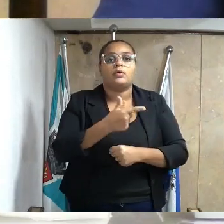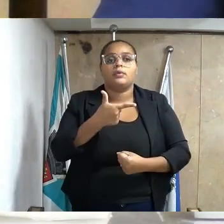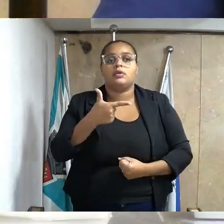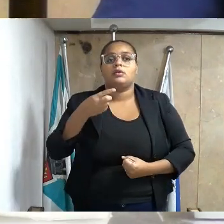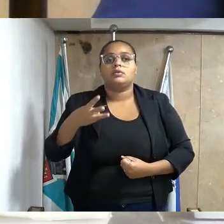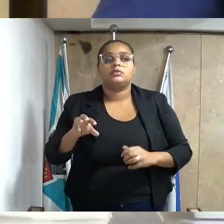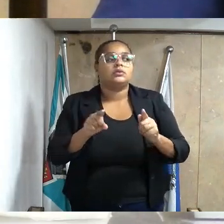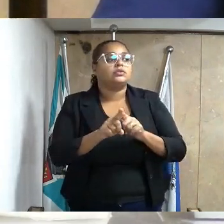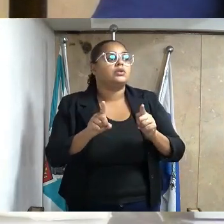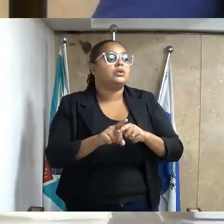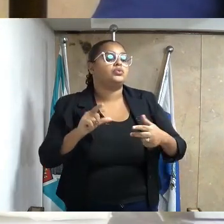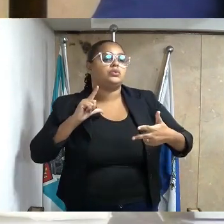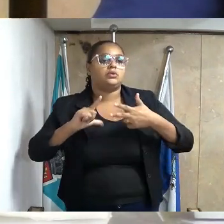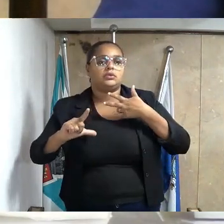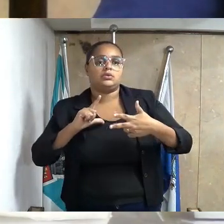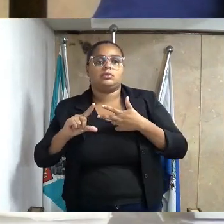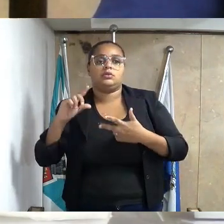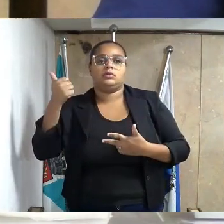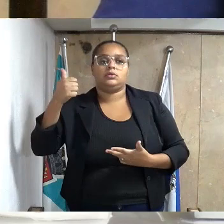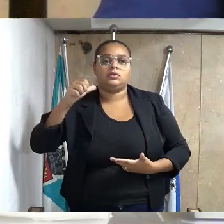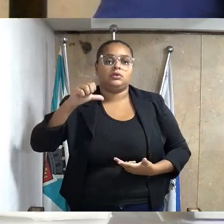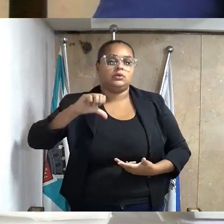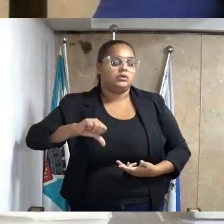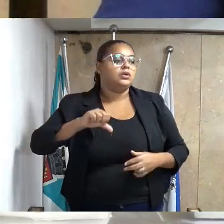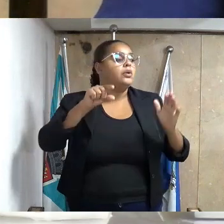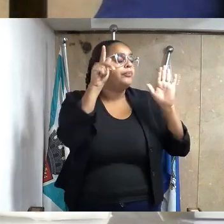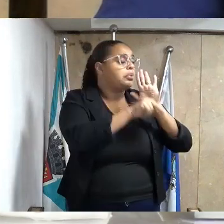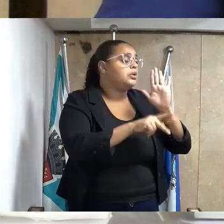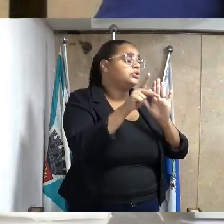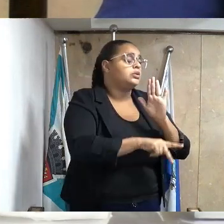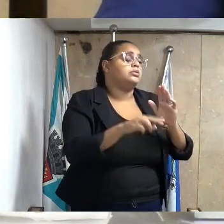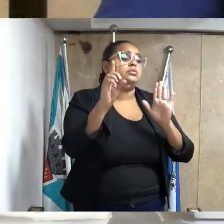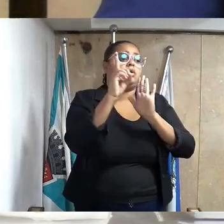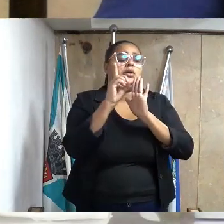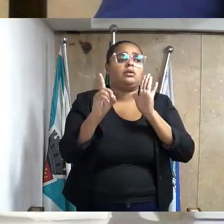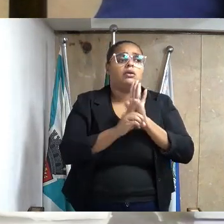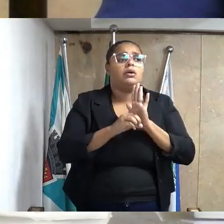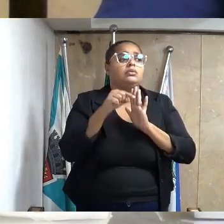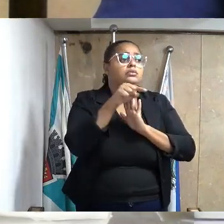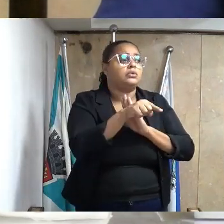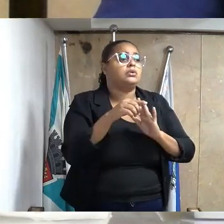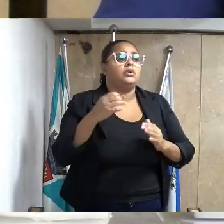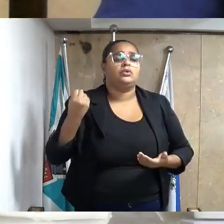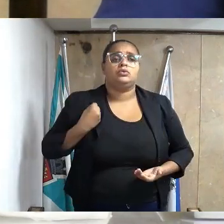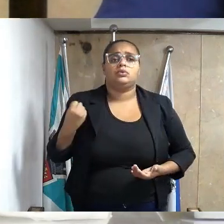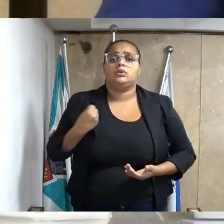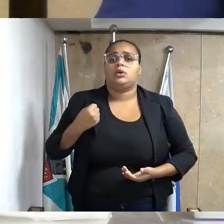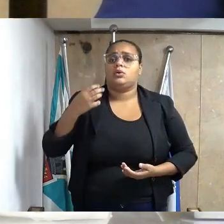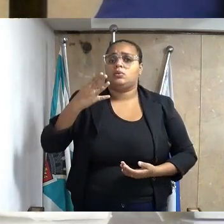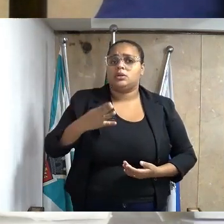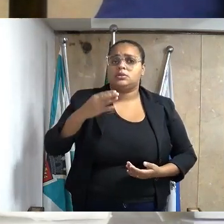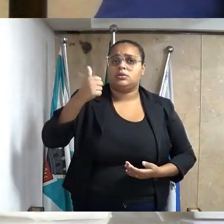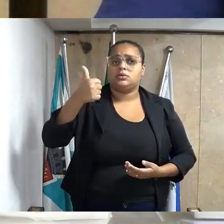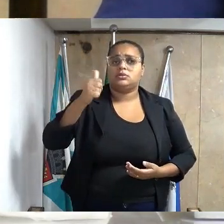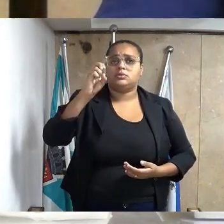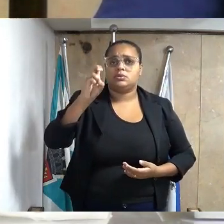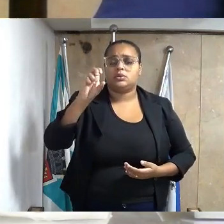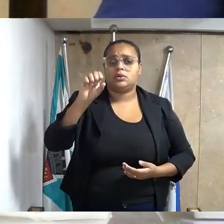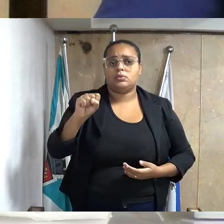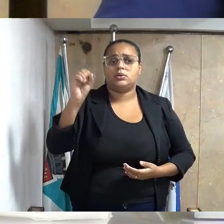da 19ª legislatura. Projeto de decreto legislativo número